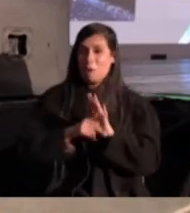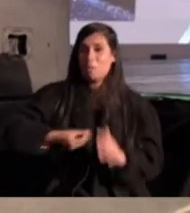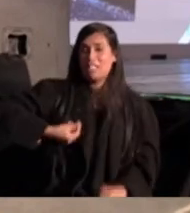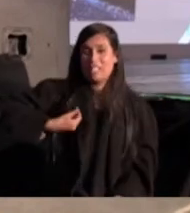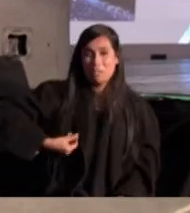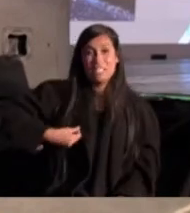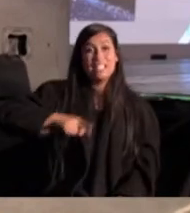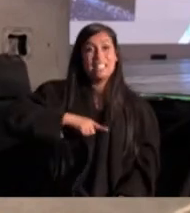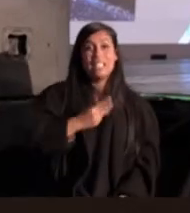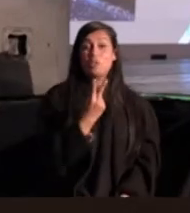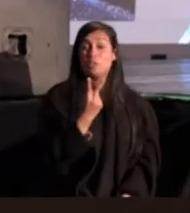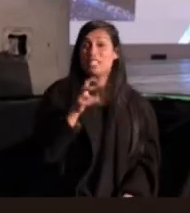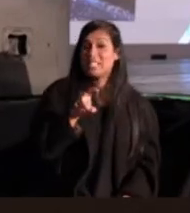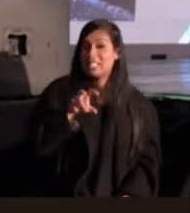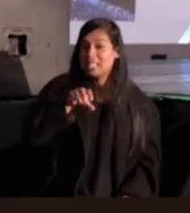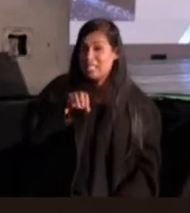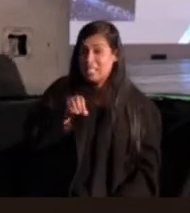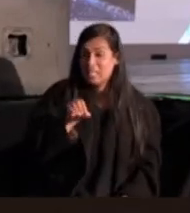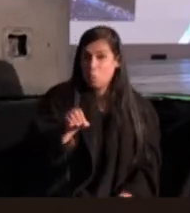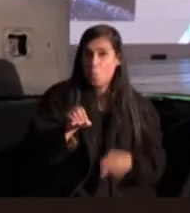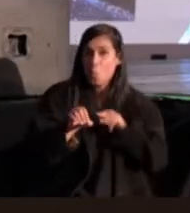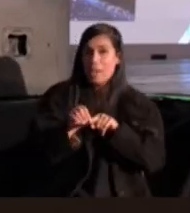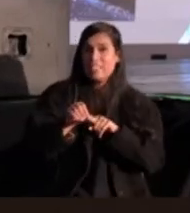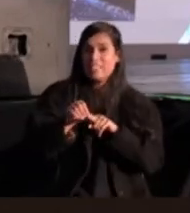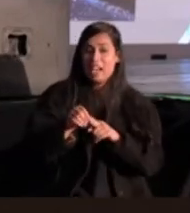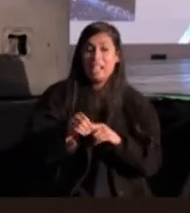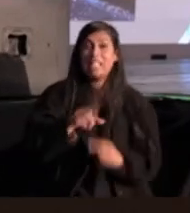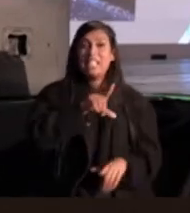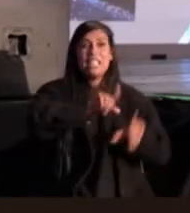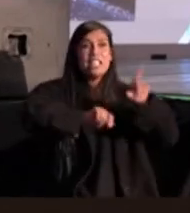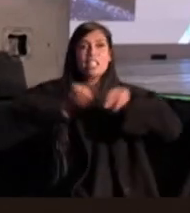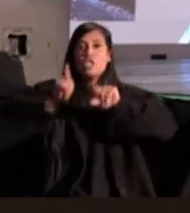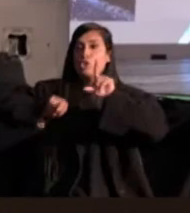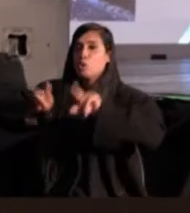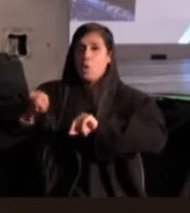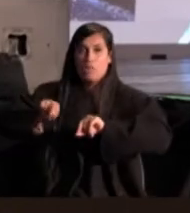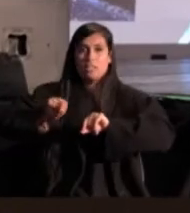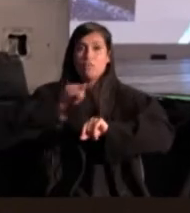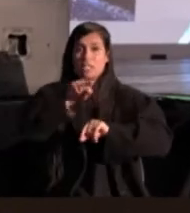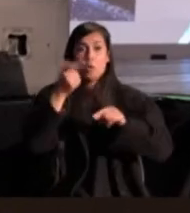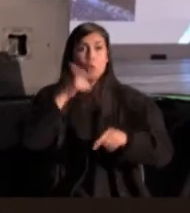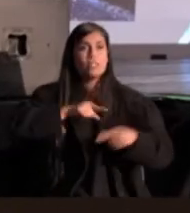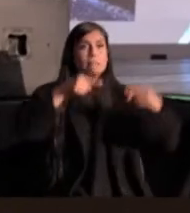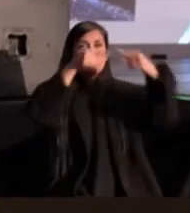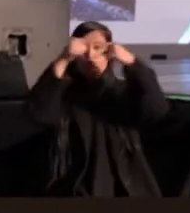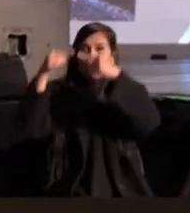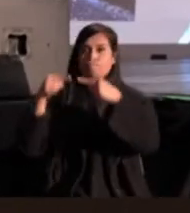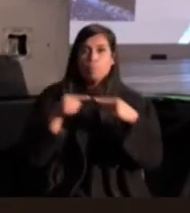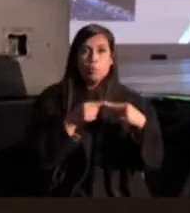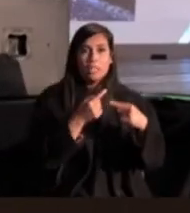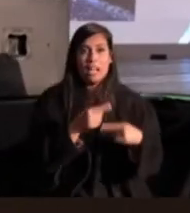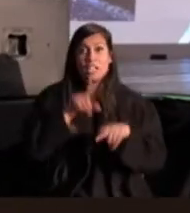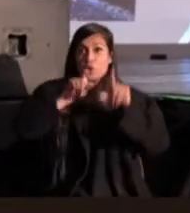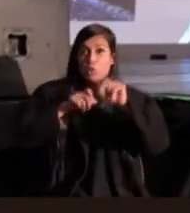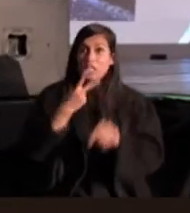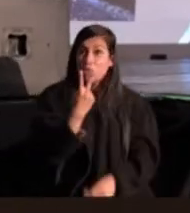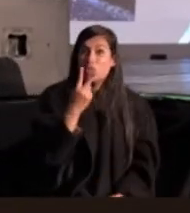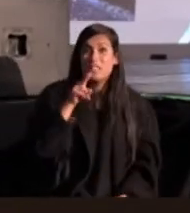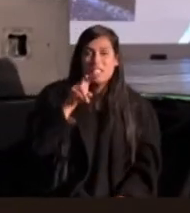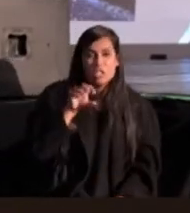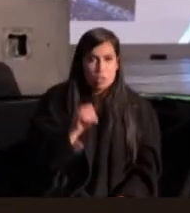256 possibilidades. São 256 combinações possíveis. Então, a tradição iorubá não